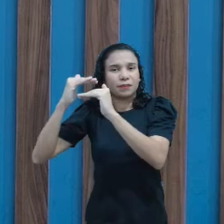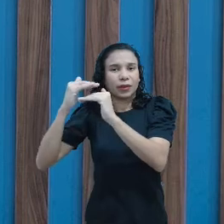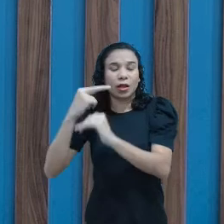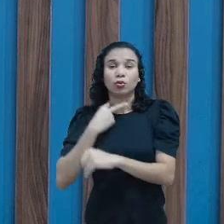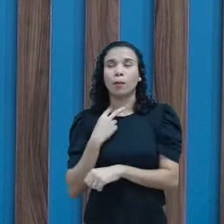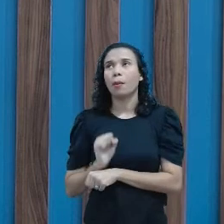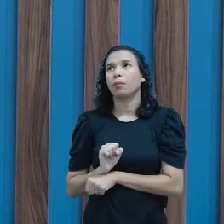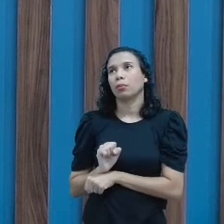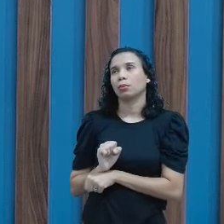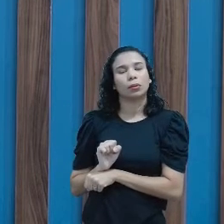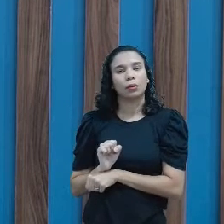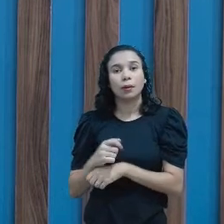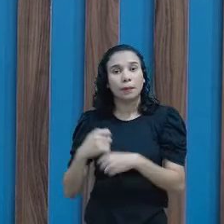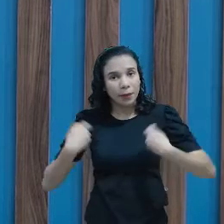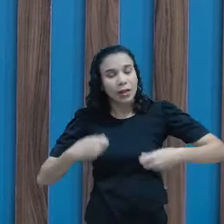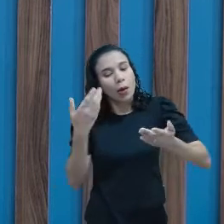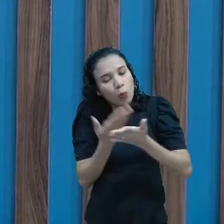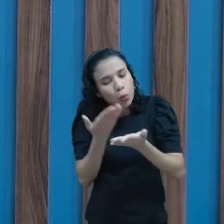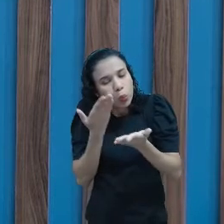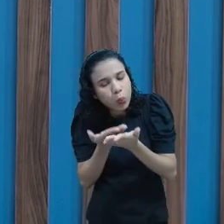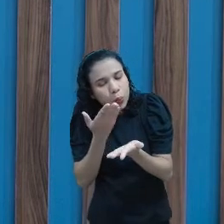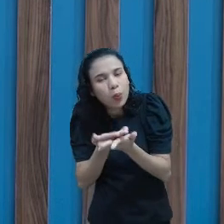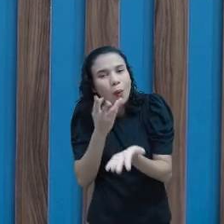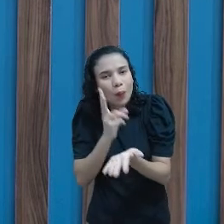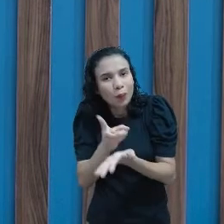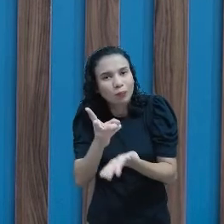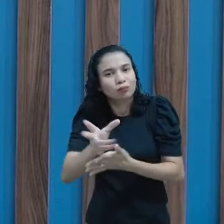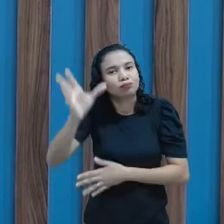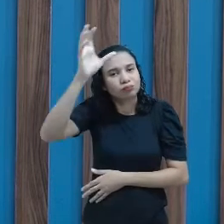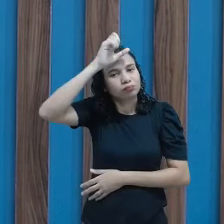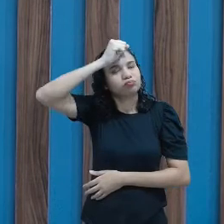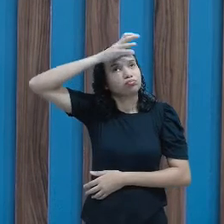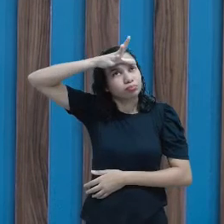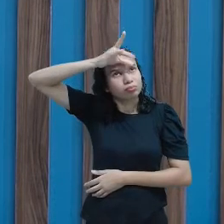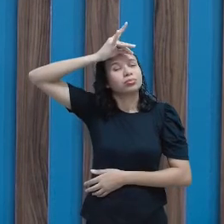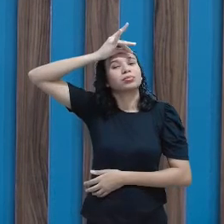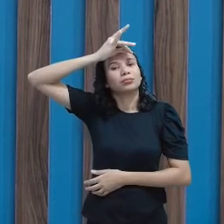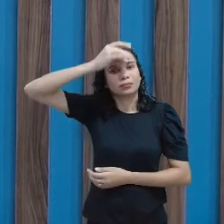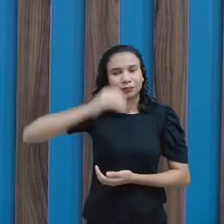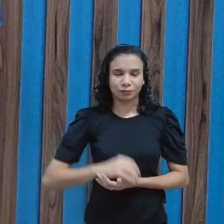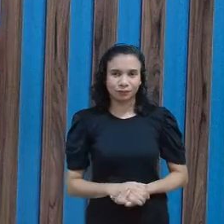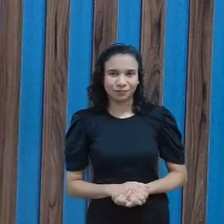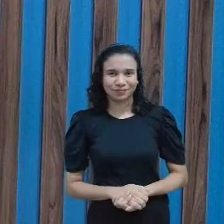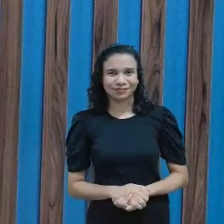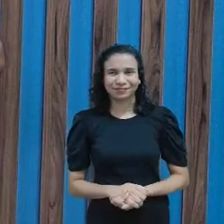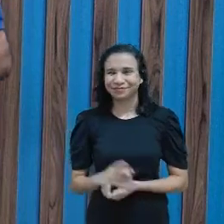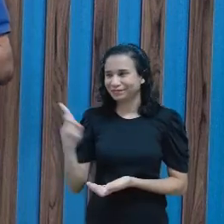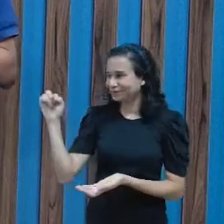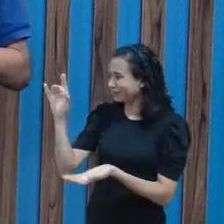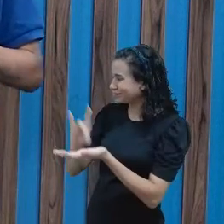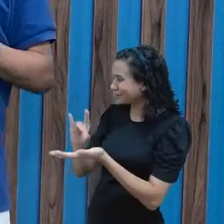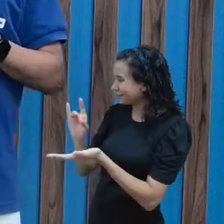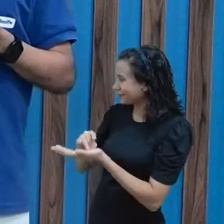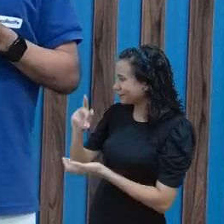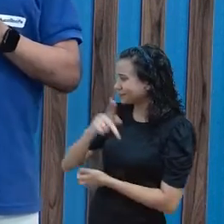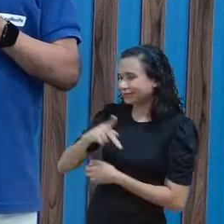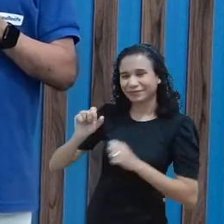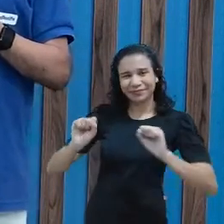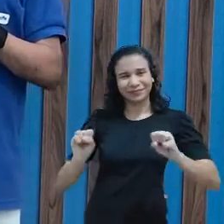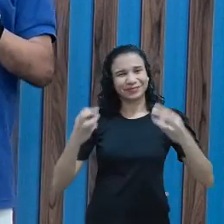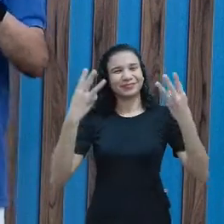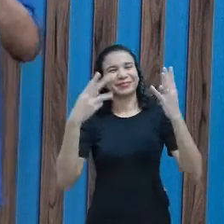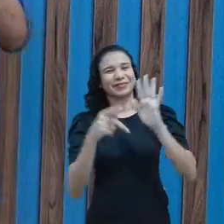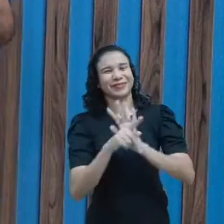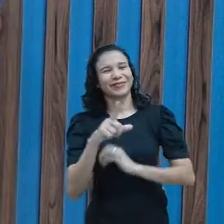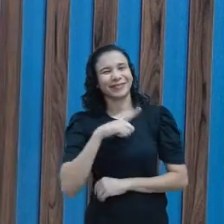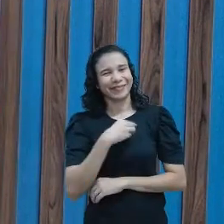pode estacionar. Estudar sempre, aprender sempre, para ser um ser humano melhor. Olha aí, a professora Marta dando aquele show nas palavras,